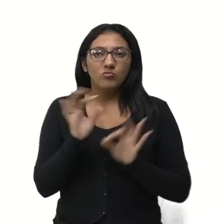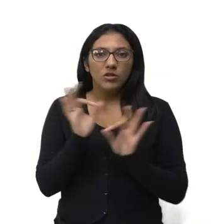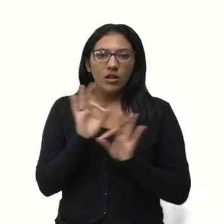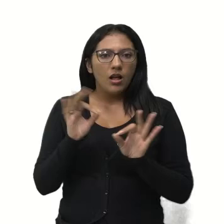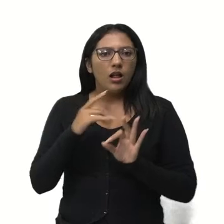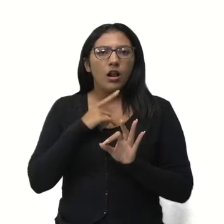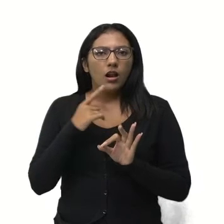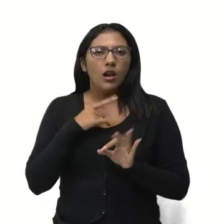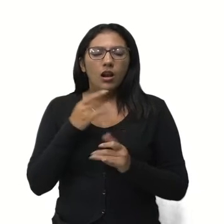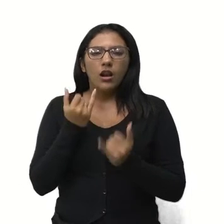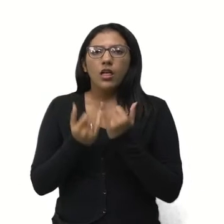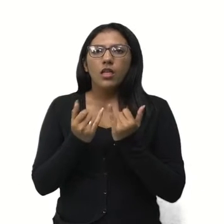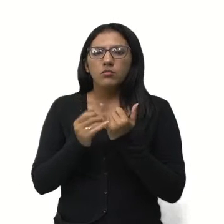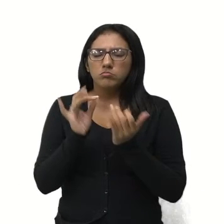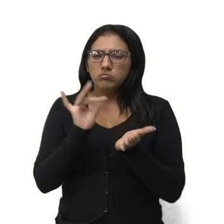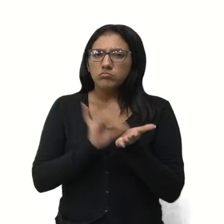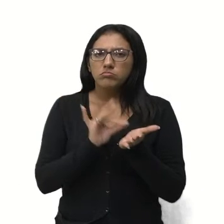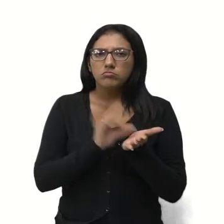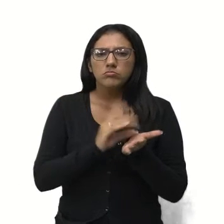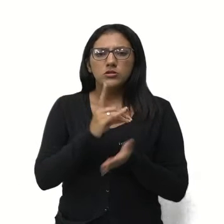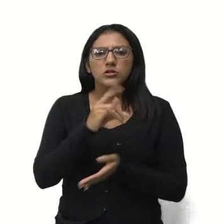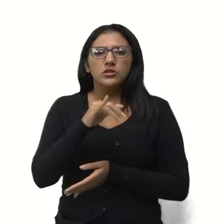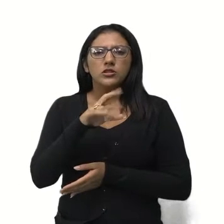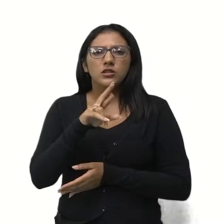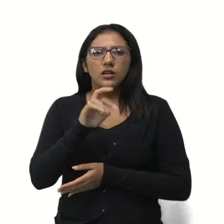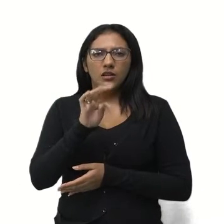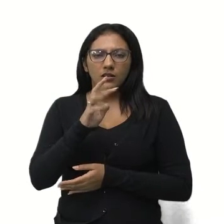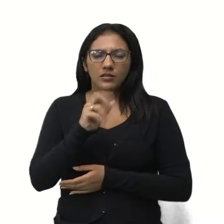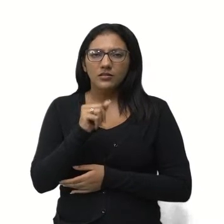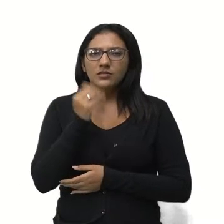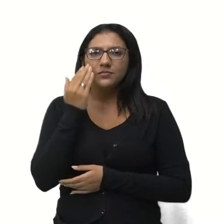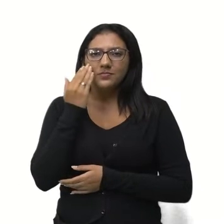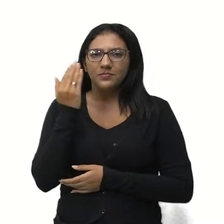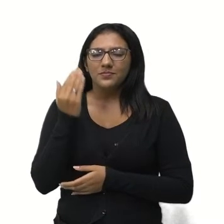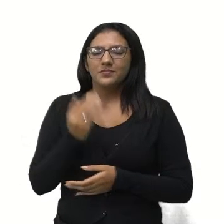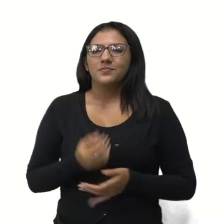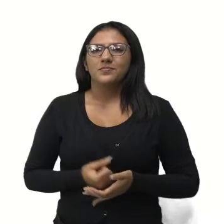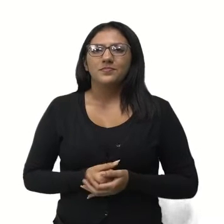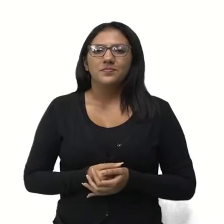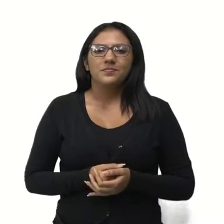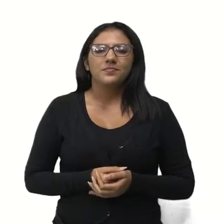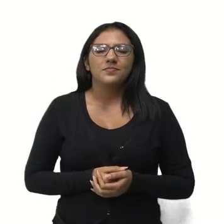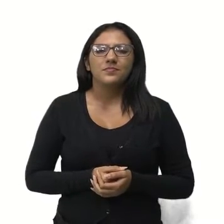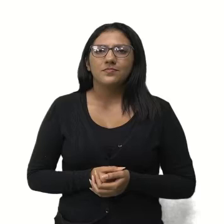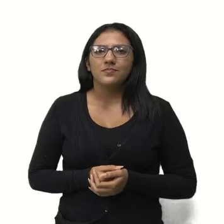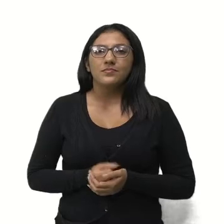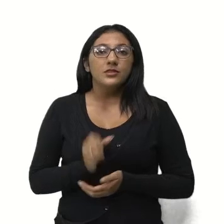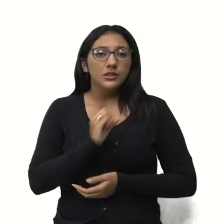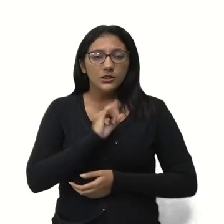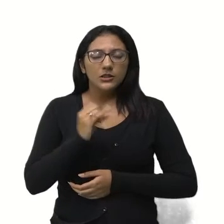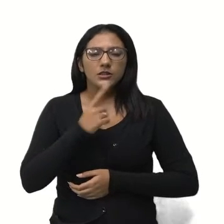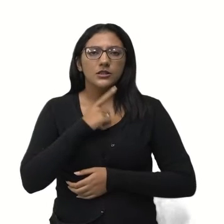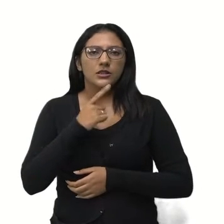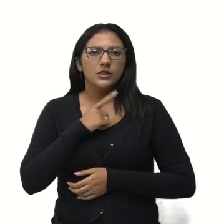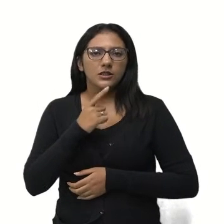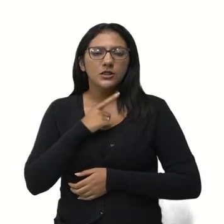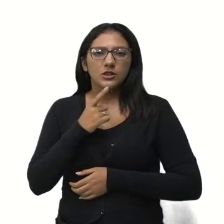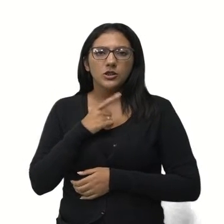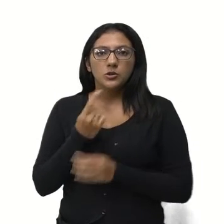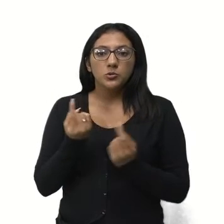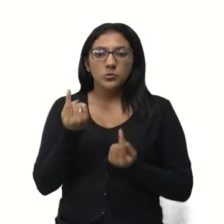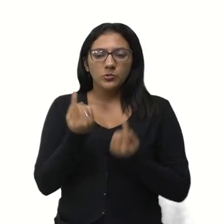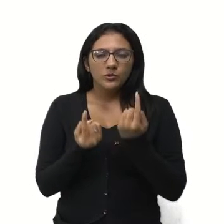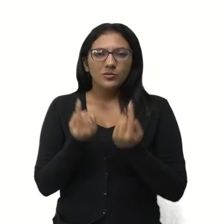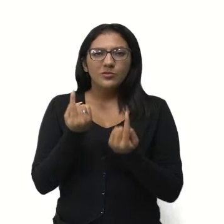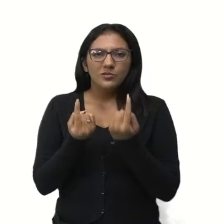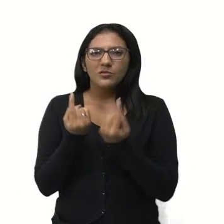são duas grandezas aí diretamente proporcionais, tá? E se são duas grandezas